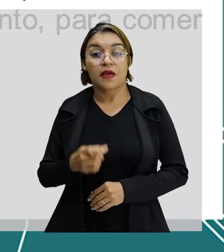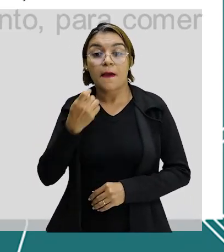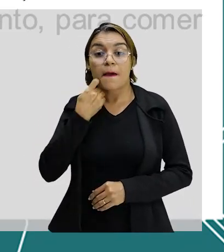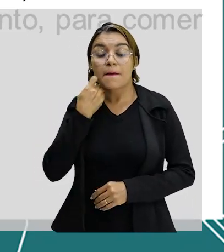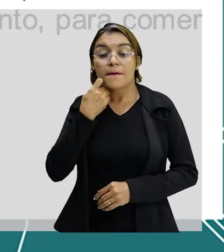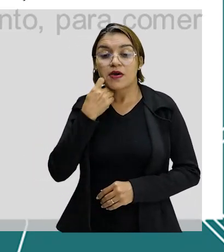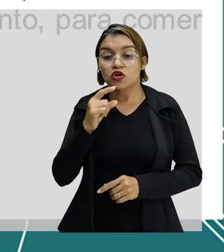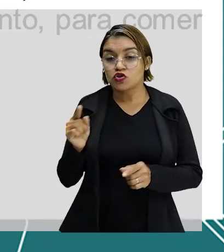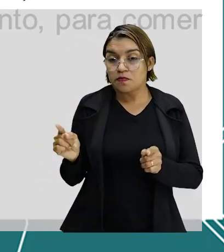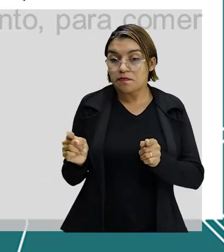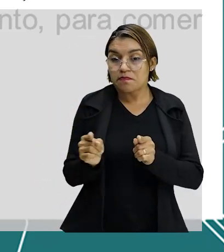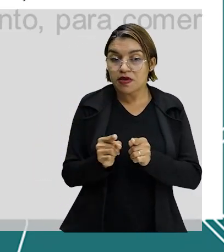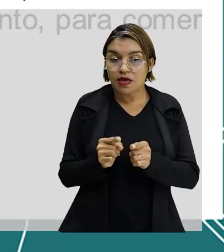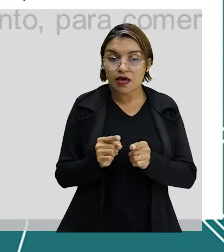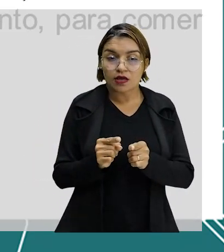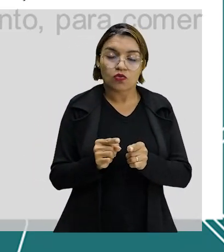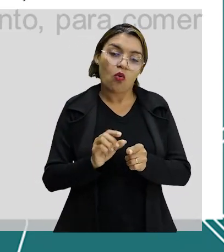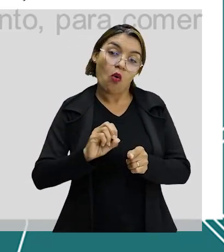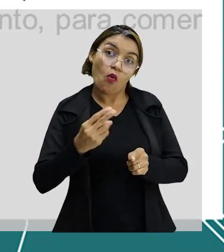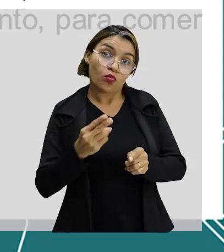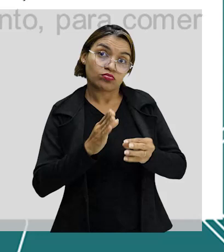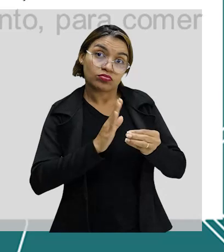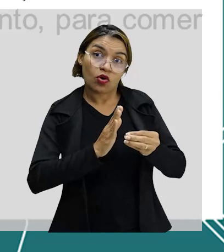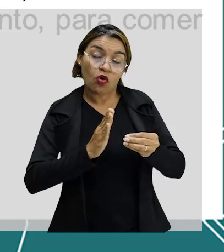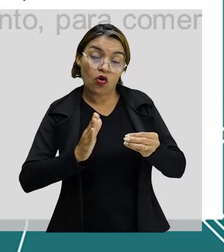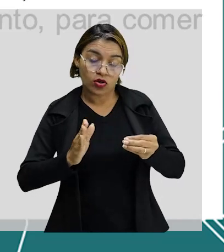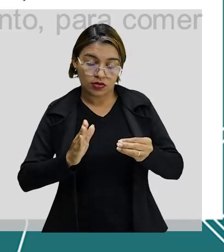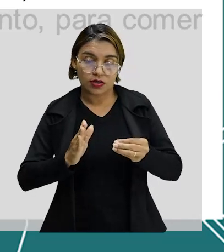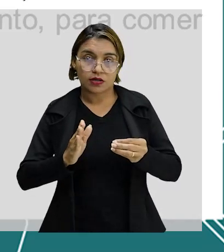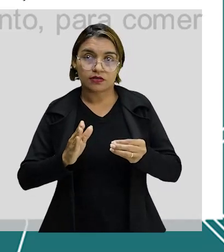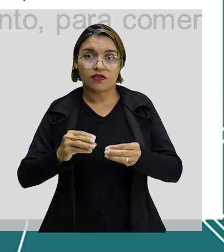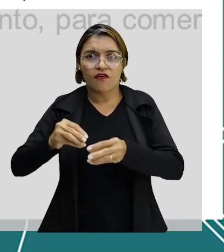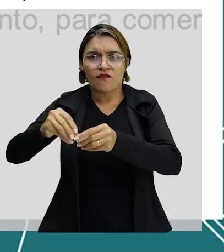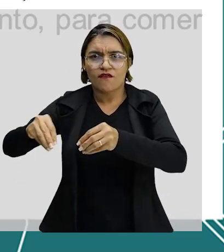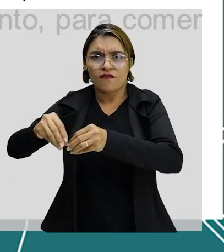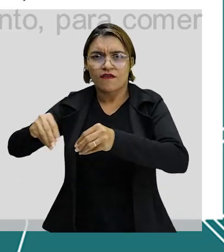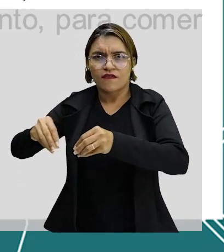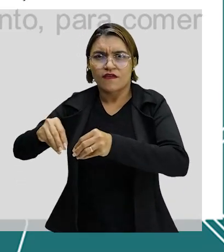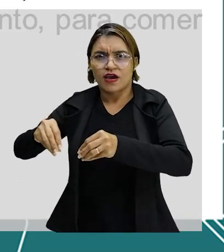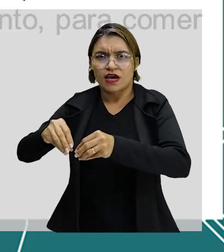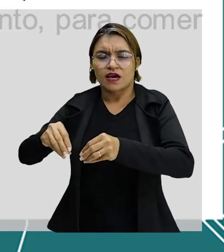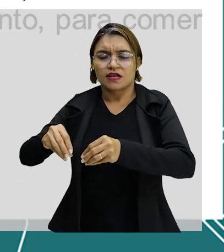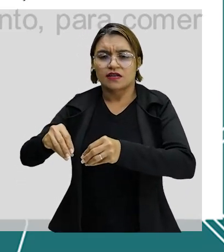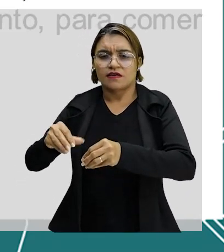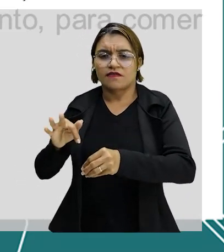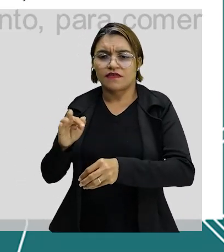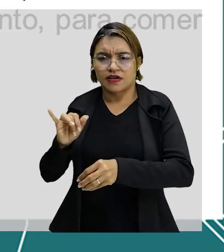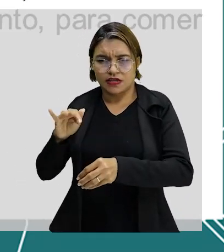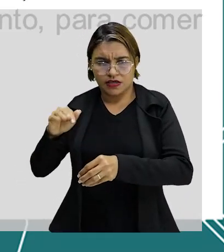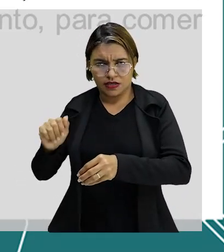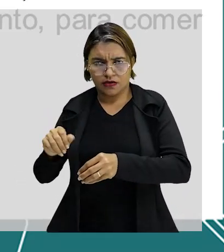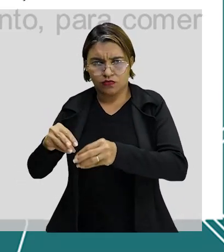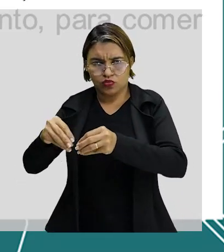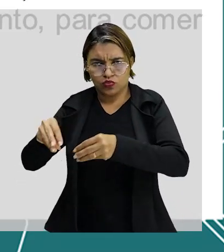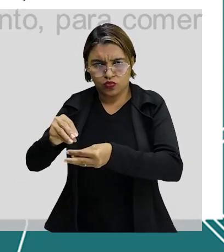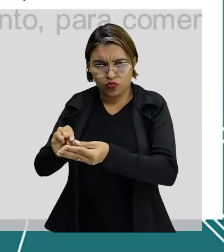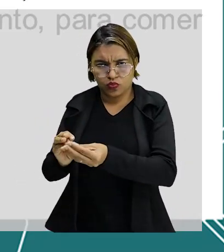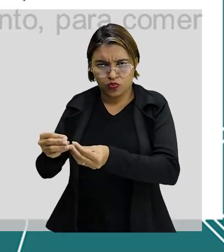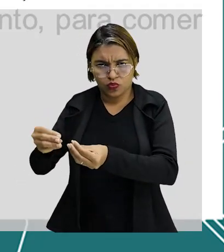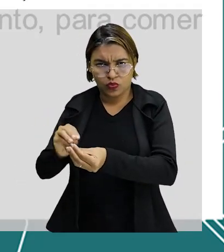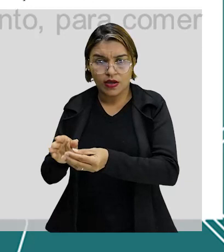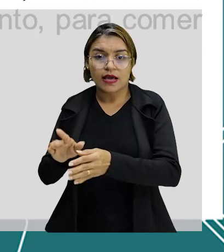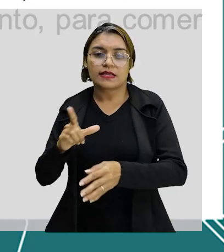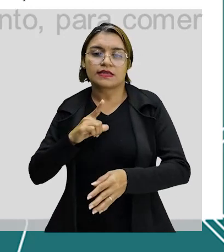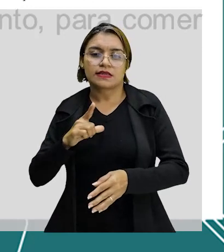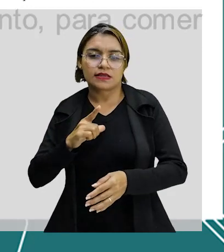pequenos ou cortados em pequenos pedaços, envoltos em farinha de chicharro e fritos. O ramon serrano,